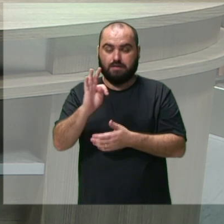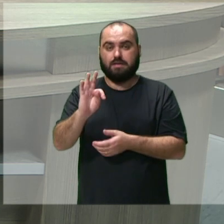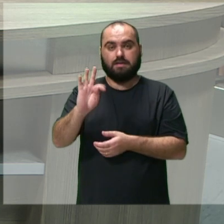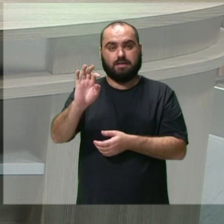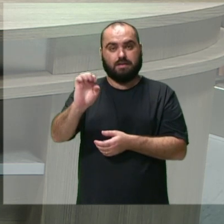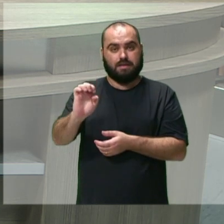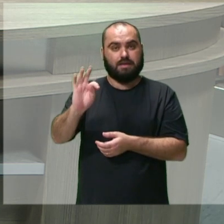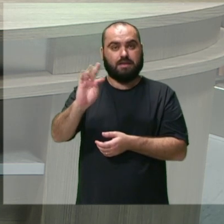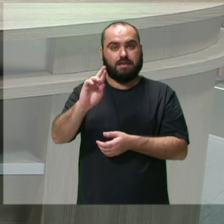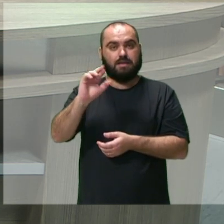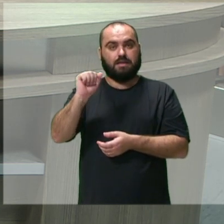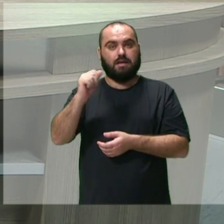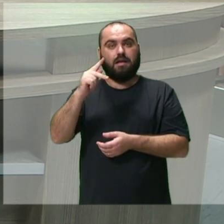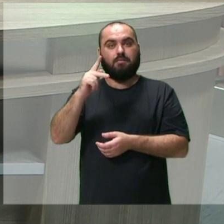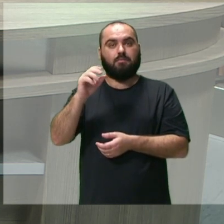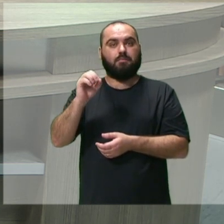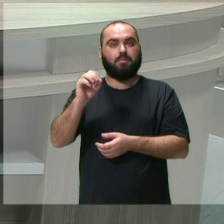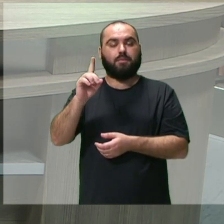tetrápodes.